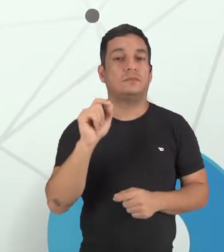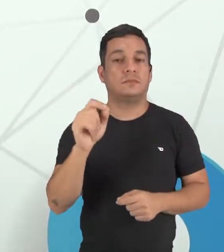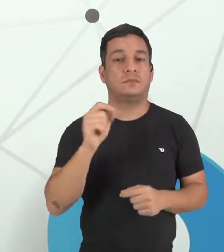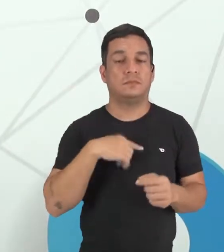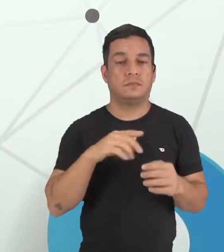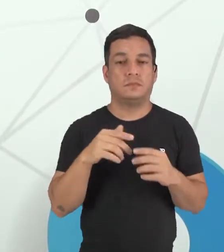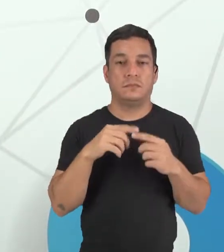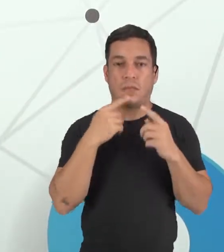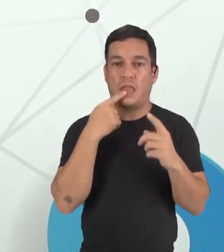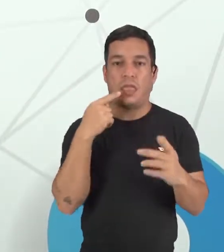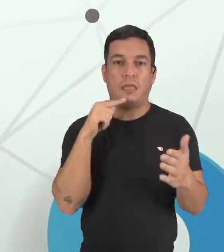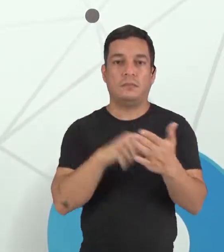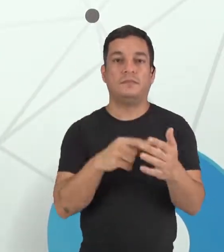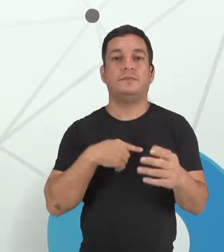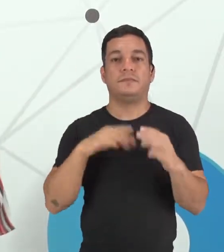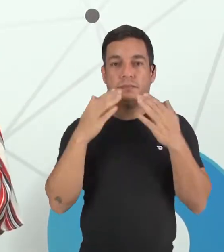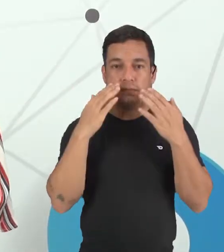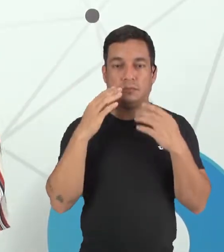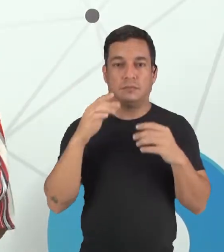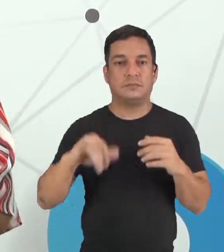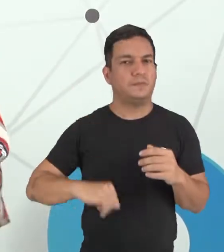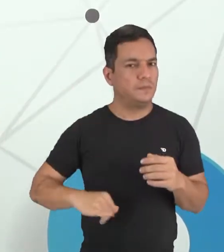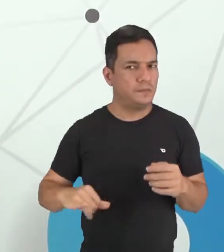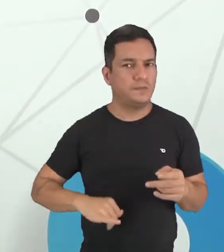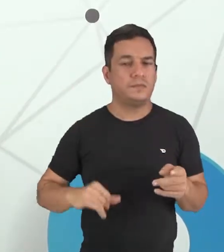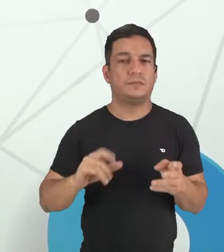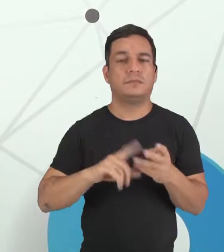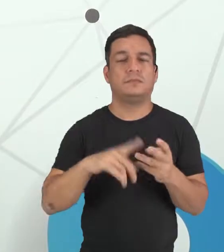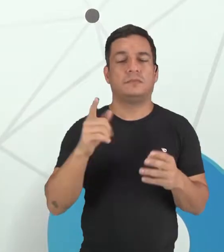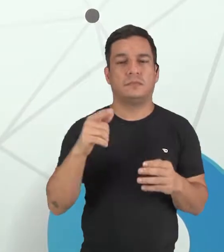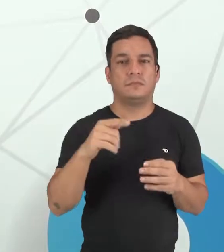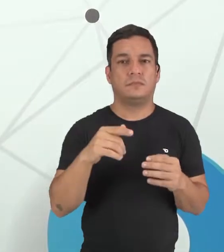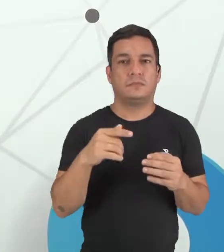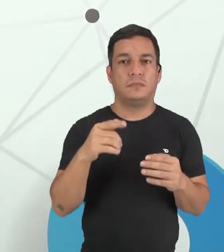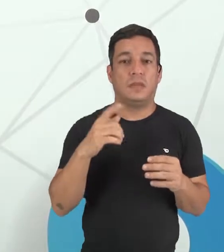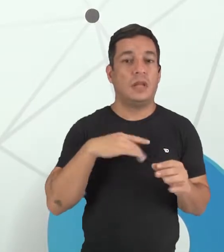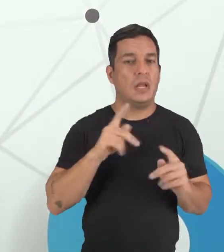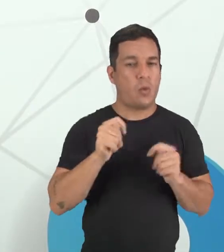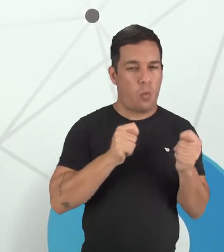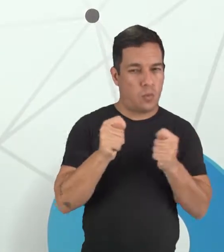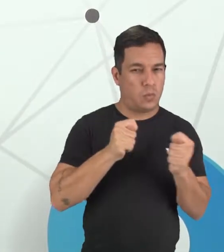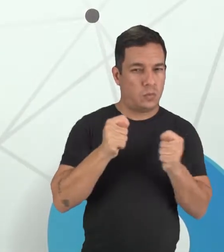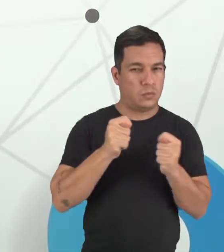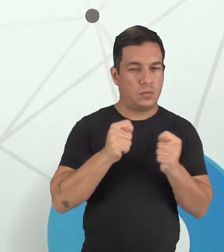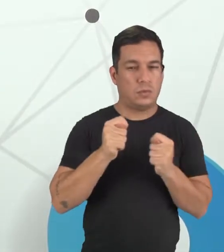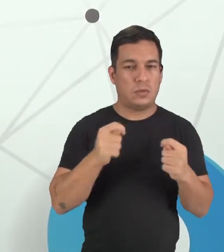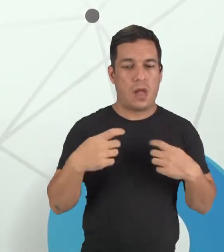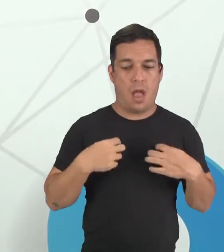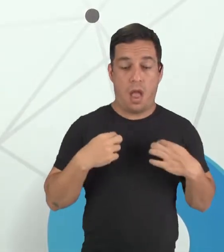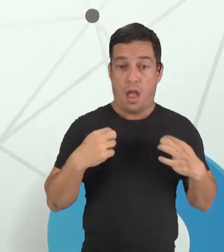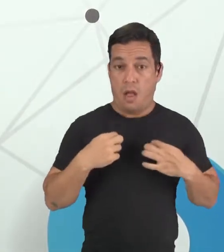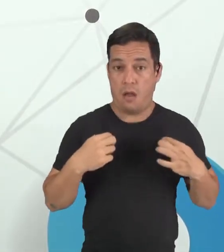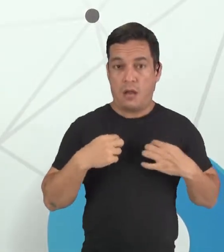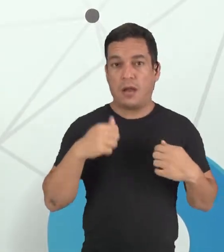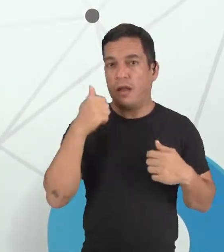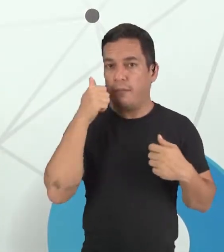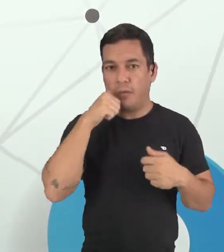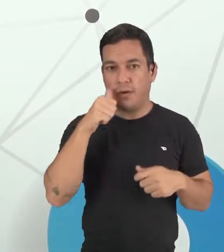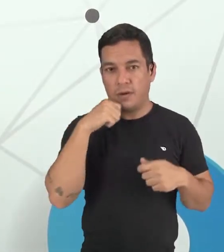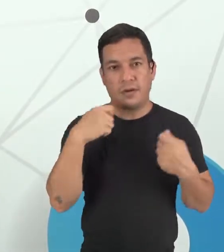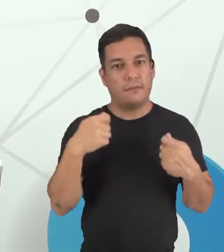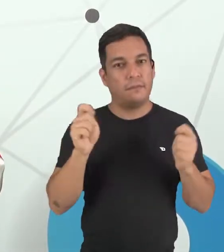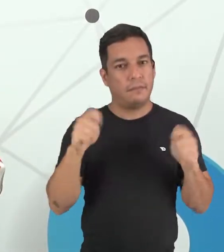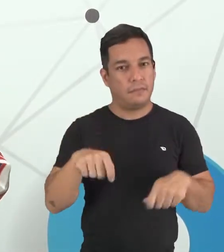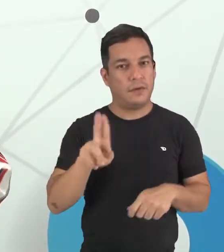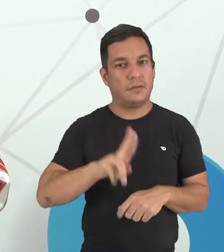o insulto, a humilhação. Muitas vezes ele controla a roupa que a mulher deve usar.